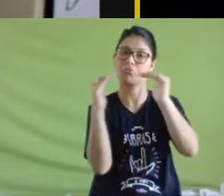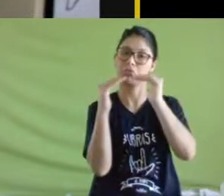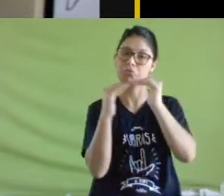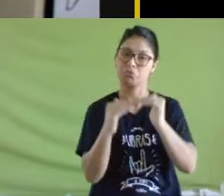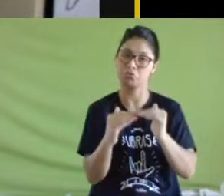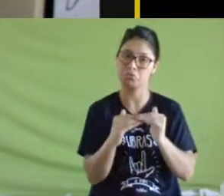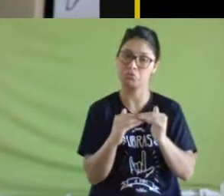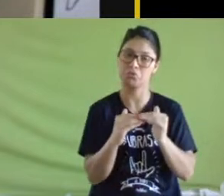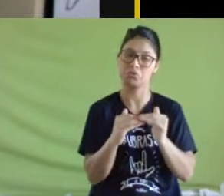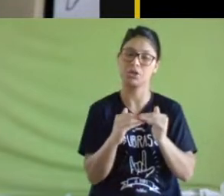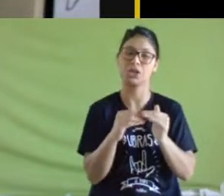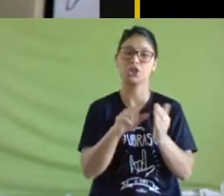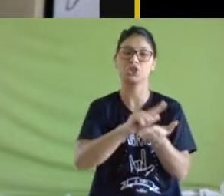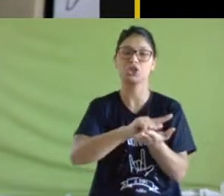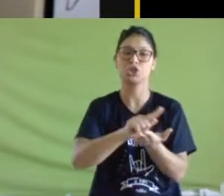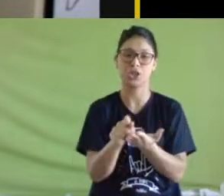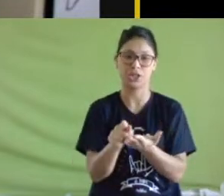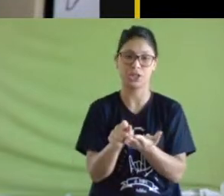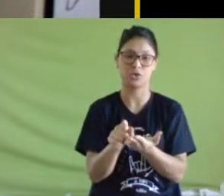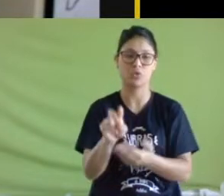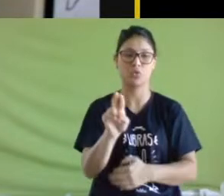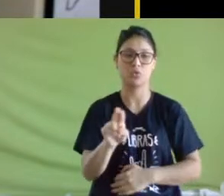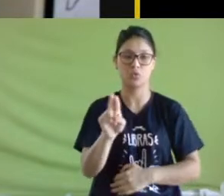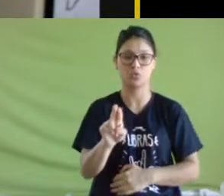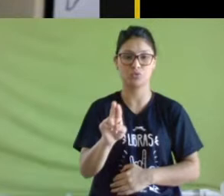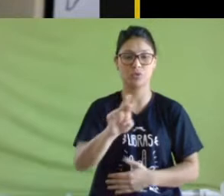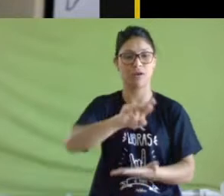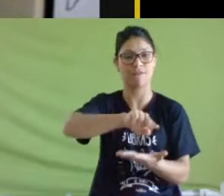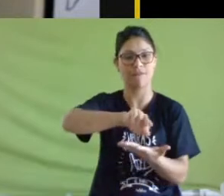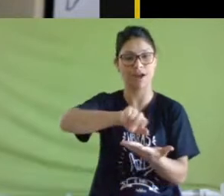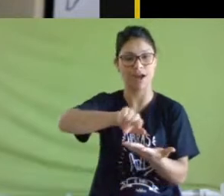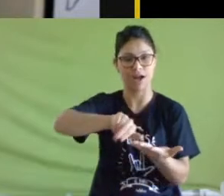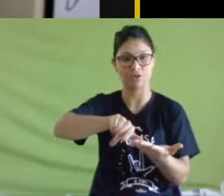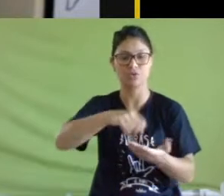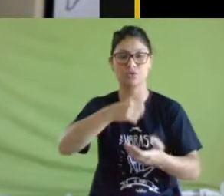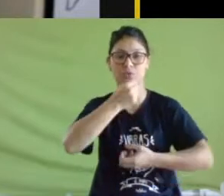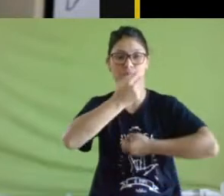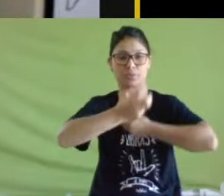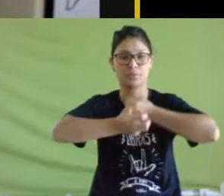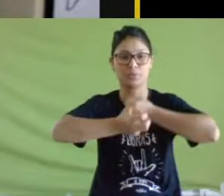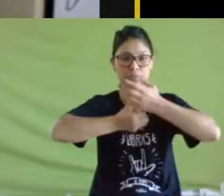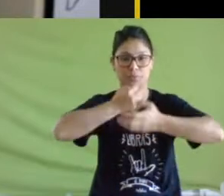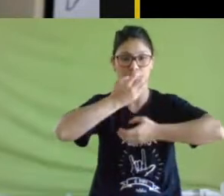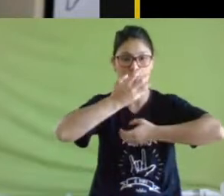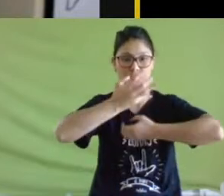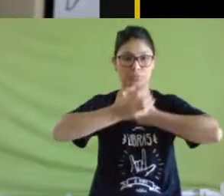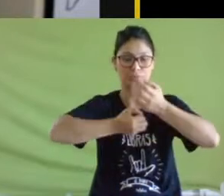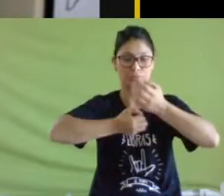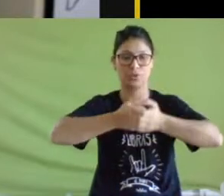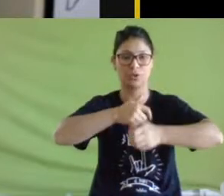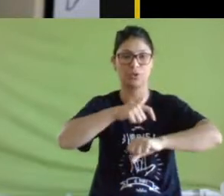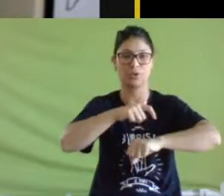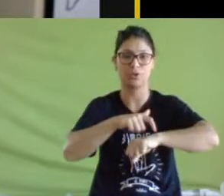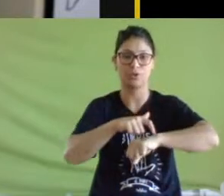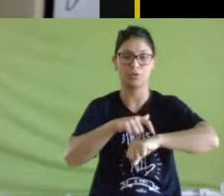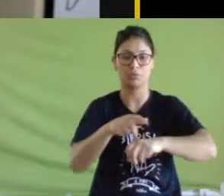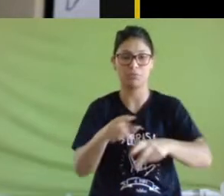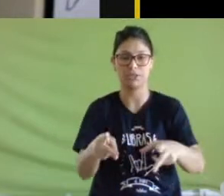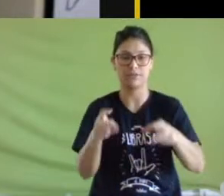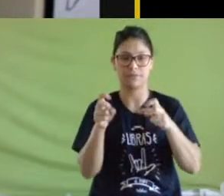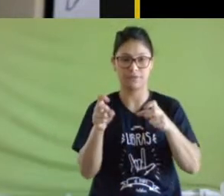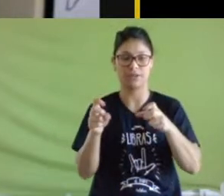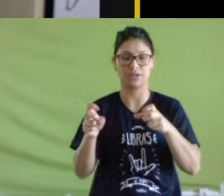gênero em que a gente usa os vários argumentos. O que evidencia que na instituição